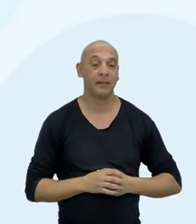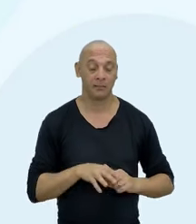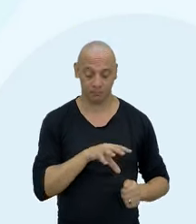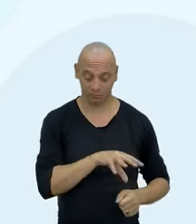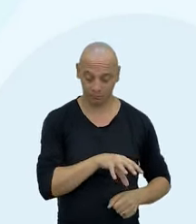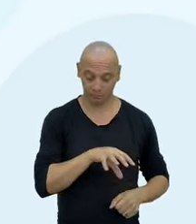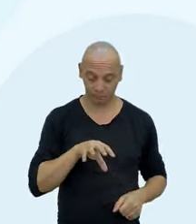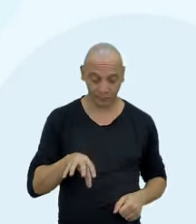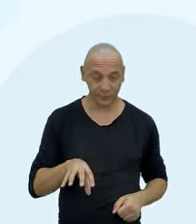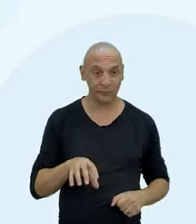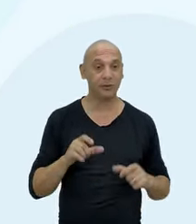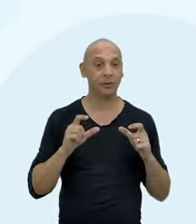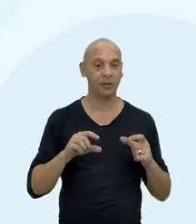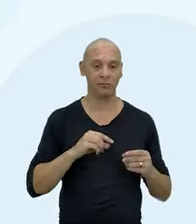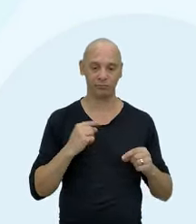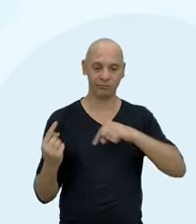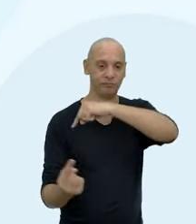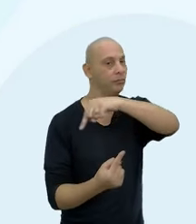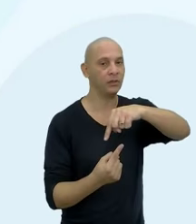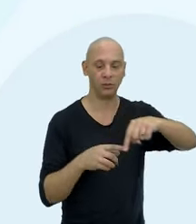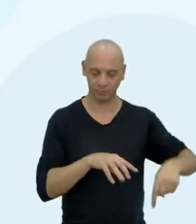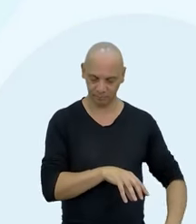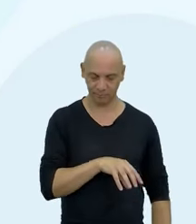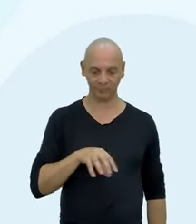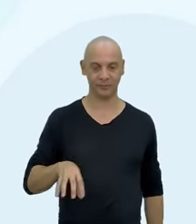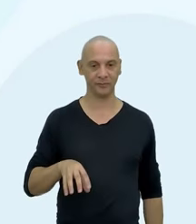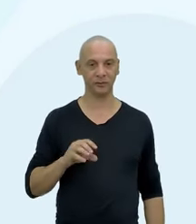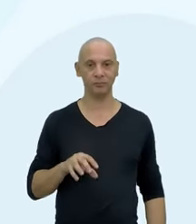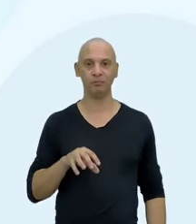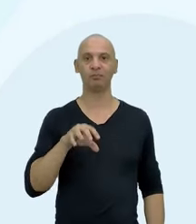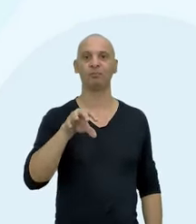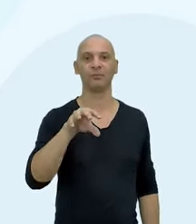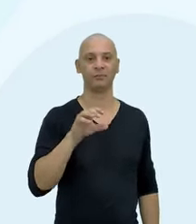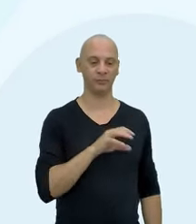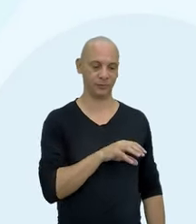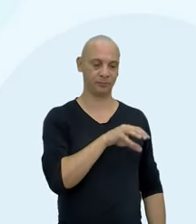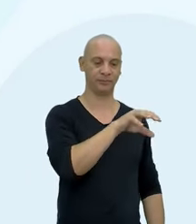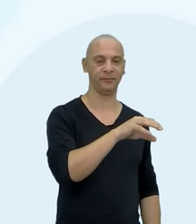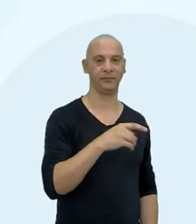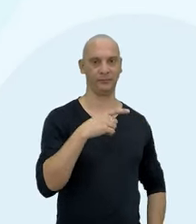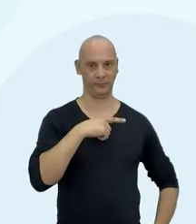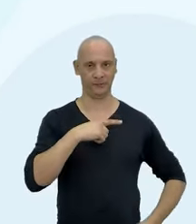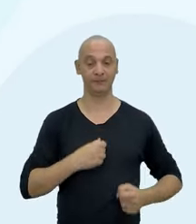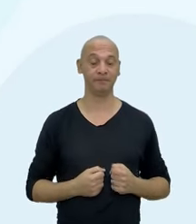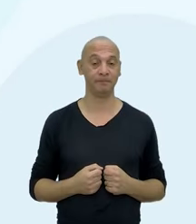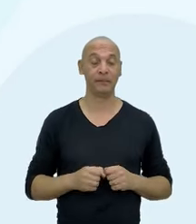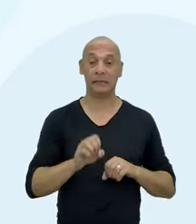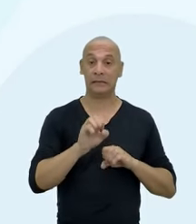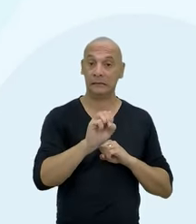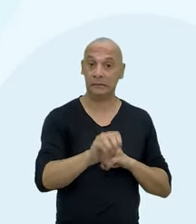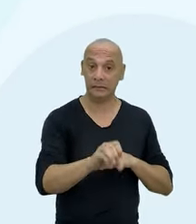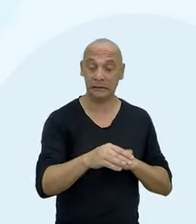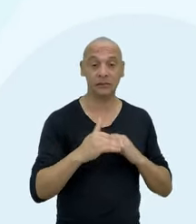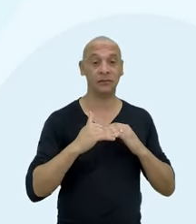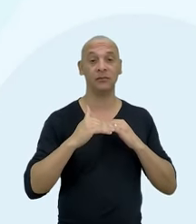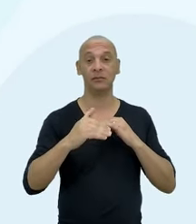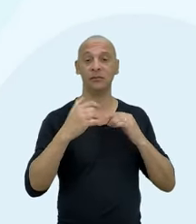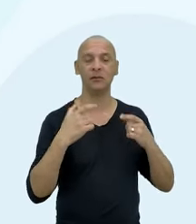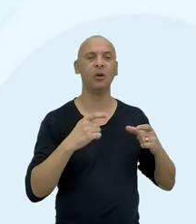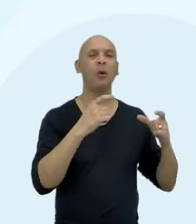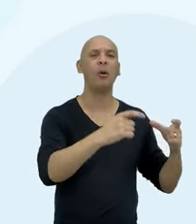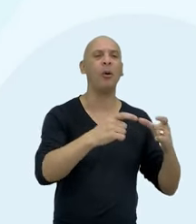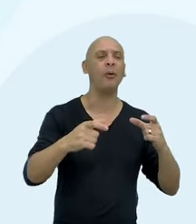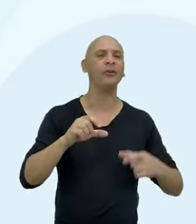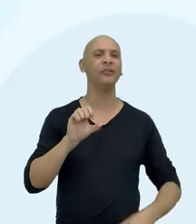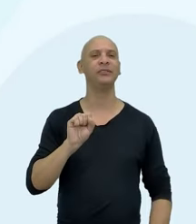deslocamos um objeto sem rotacionar uma figuras de rotação agora mais importante do que na simetria é dizer onde